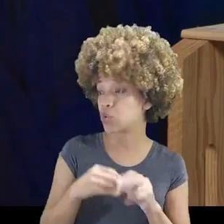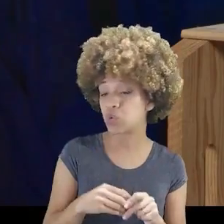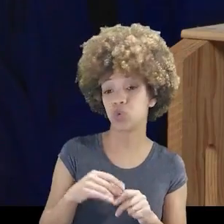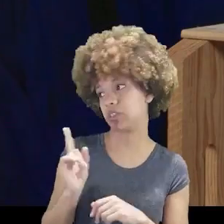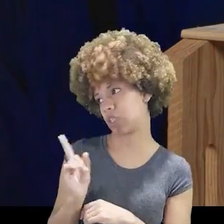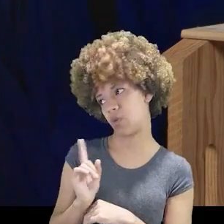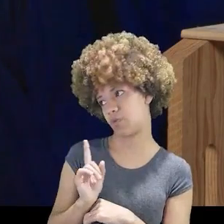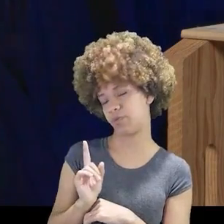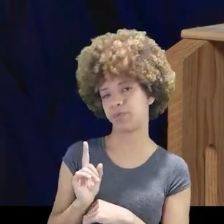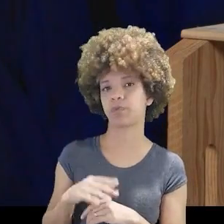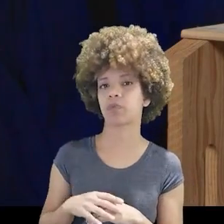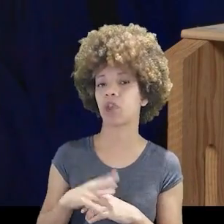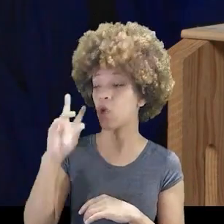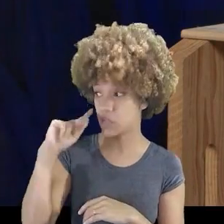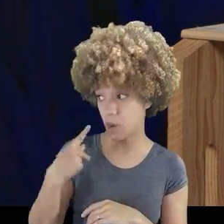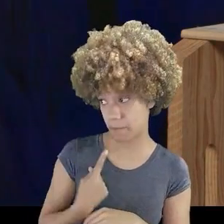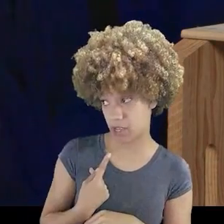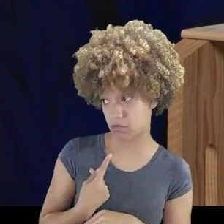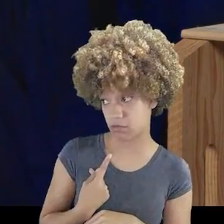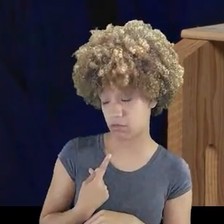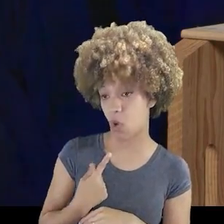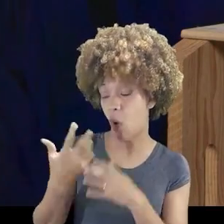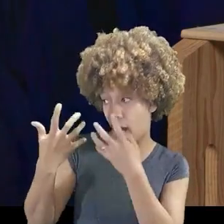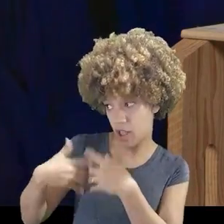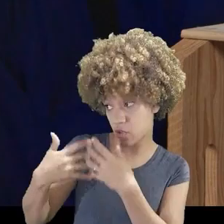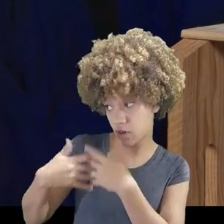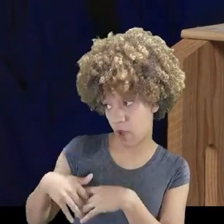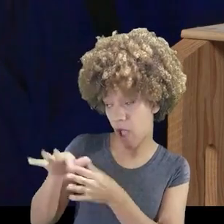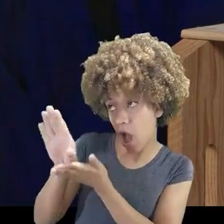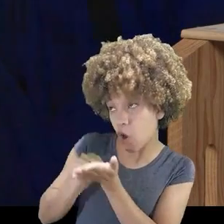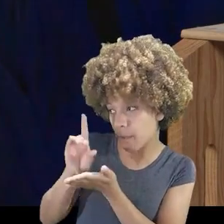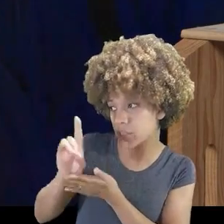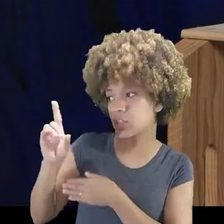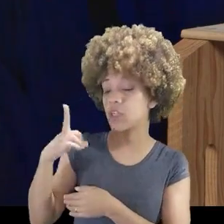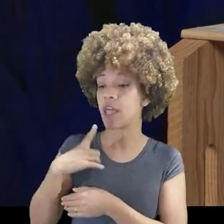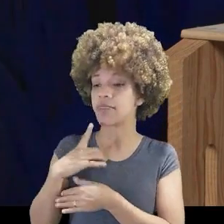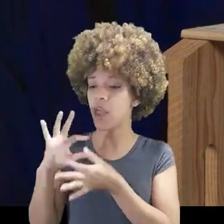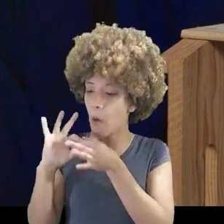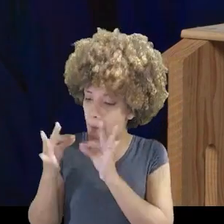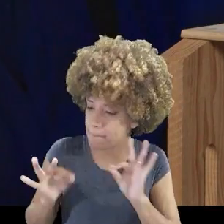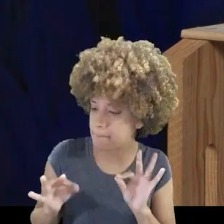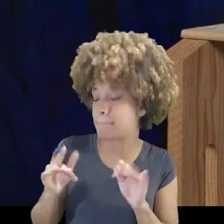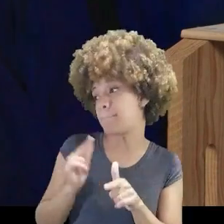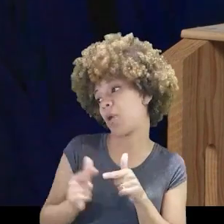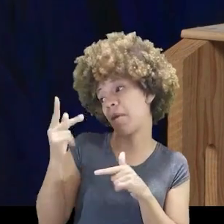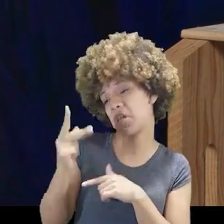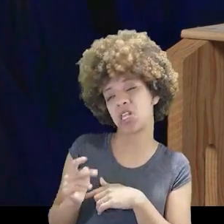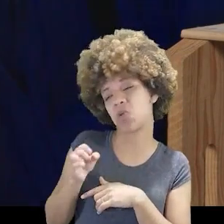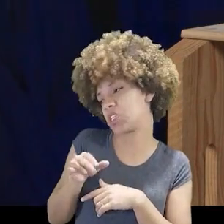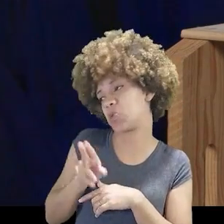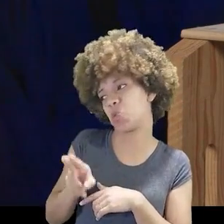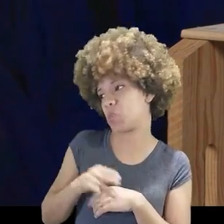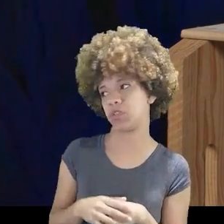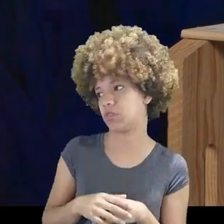caixa de Deus não isso não nossa o ser humano o racional é cópia de Deus e temos a partícula dele que problema é que eu usar